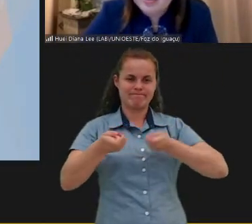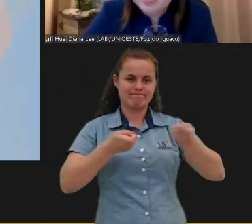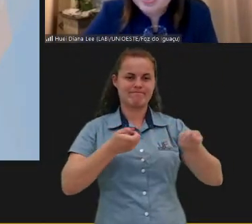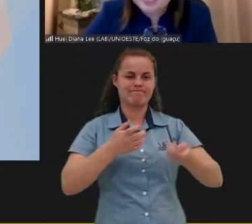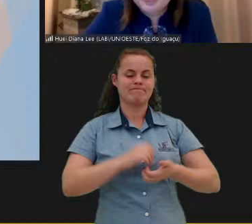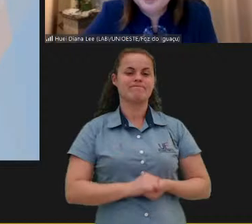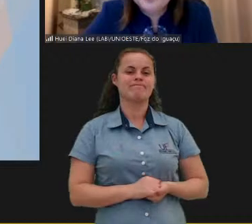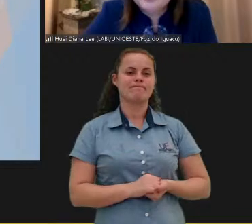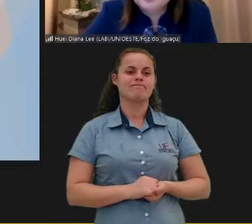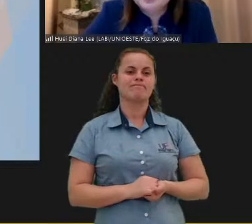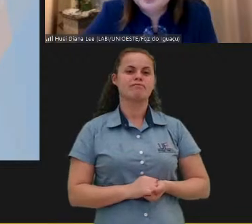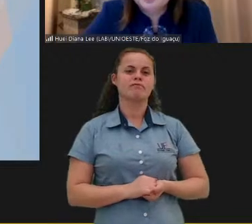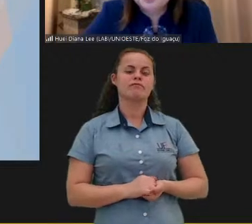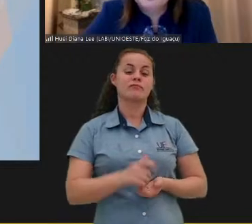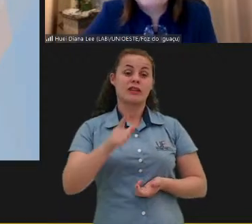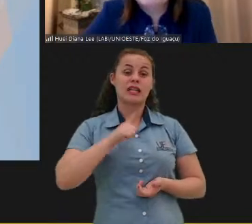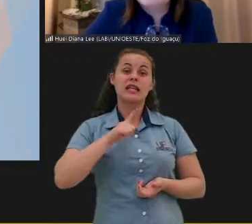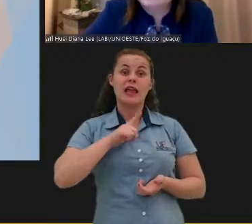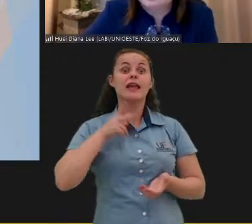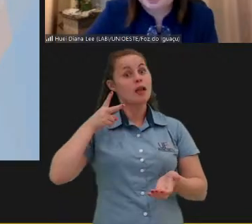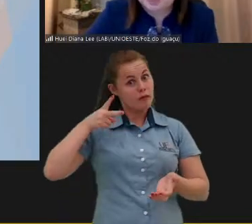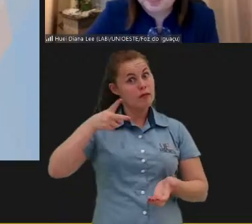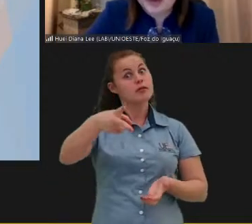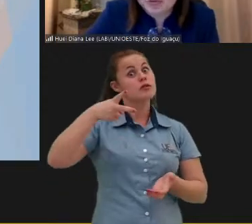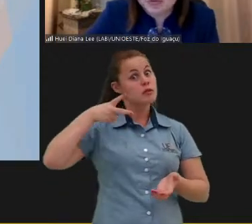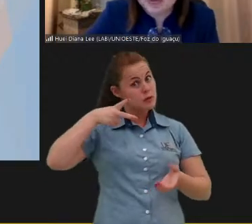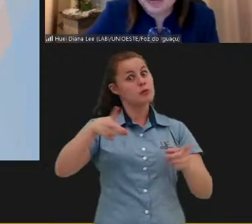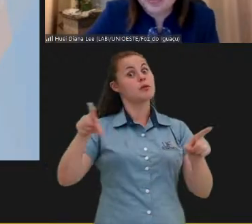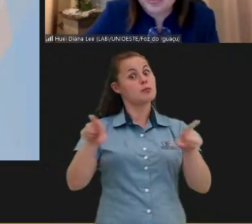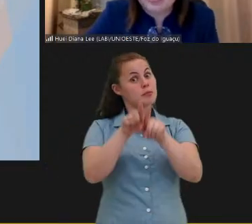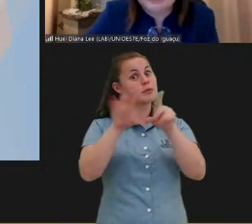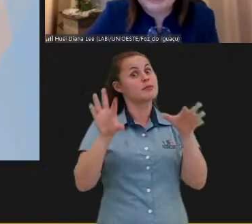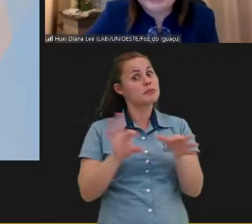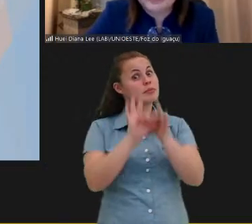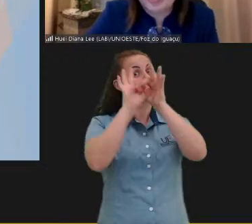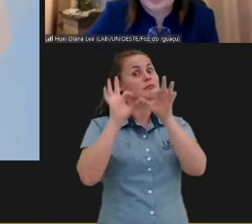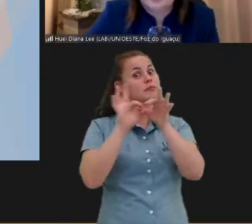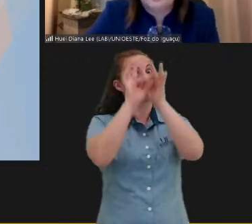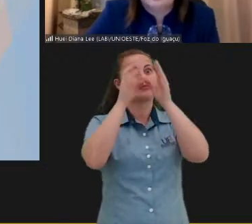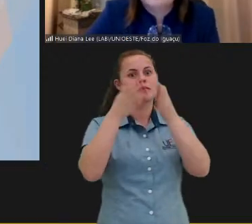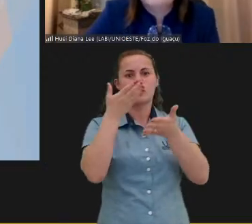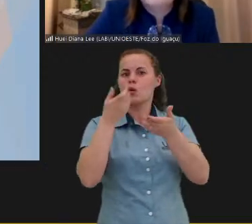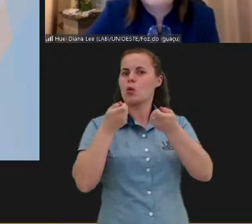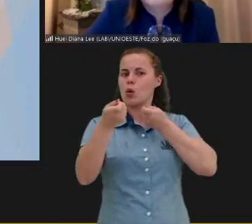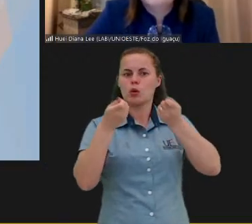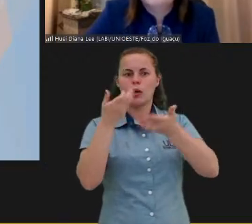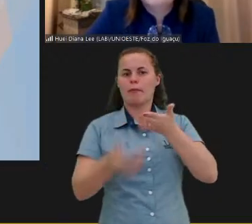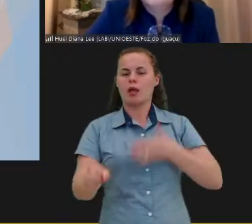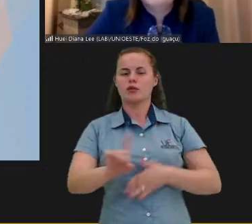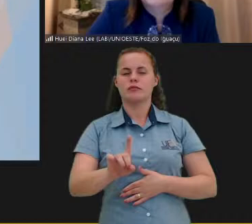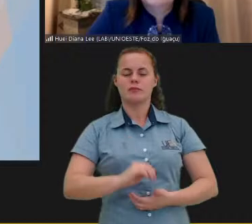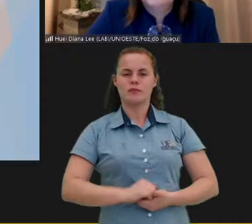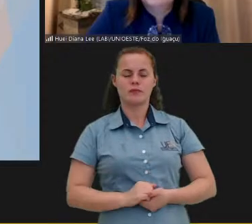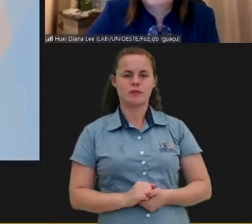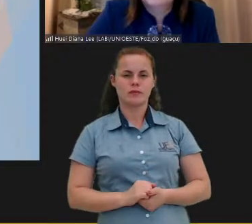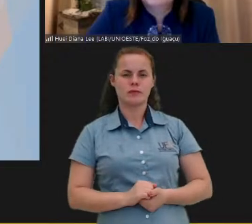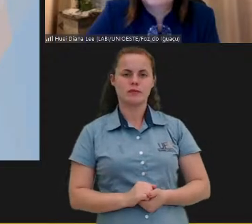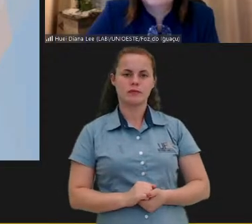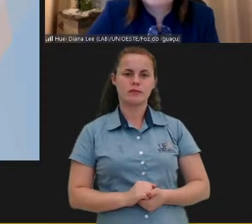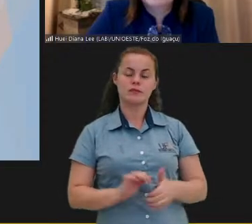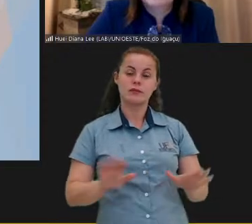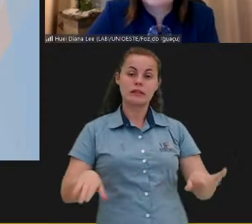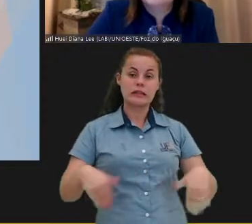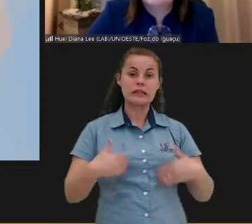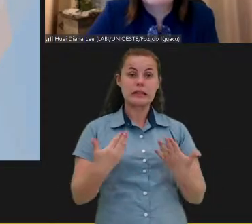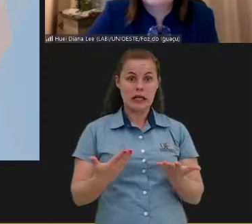E aqui a gente tem uma em que a gente continua parceiro, a gente não perde o controle dela. Então, eu sou